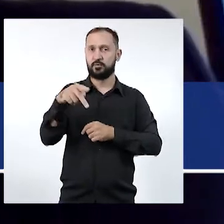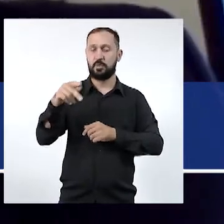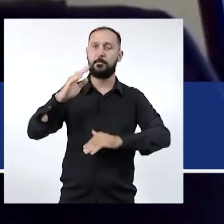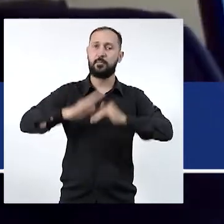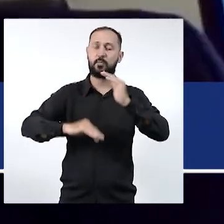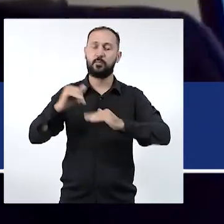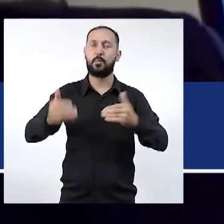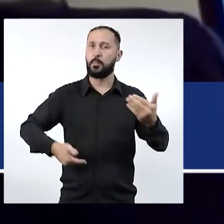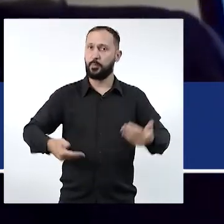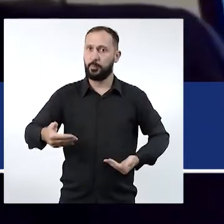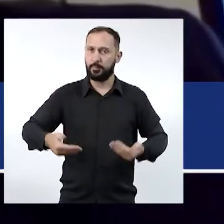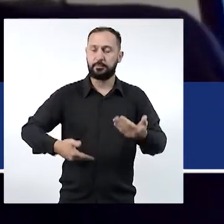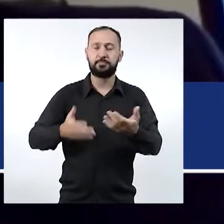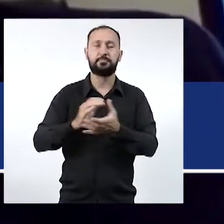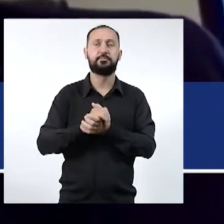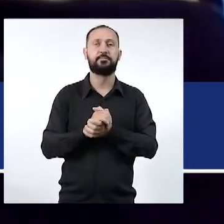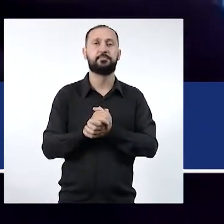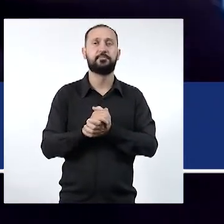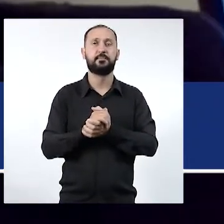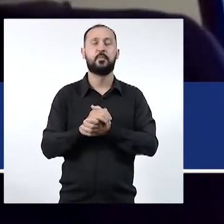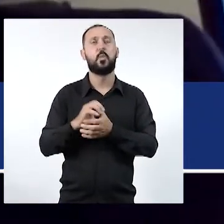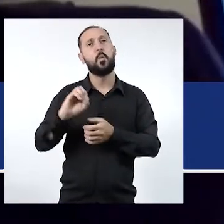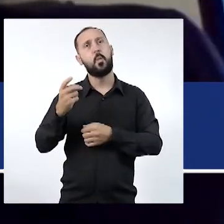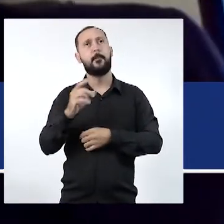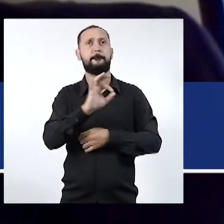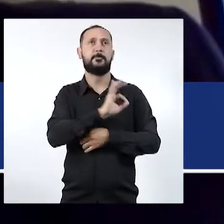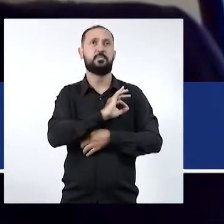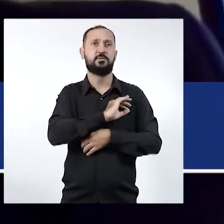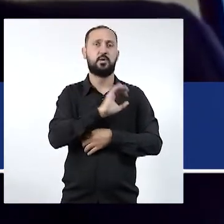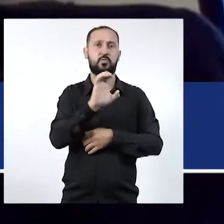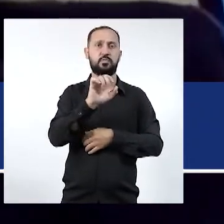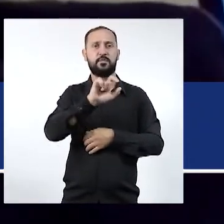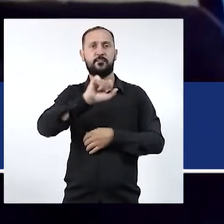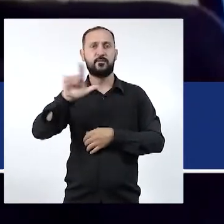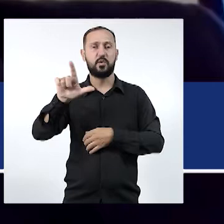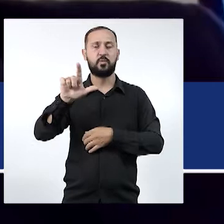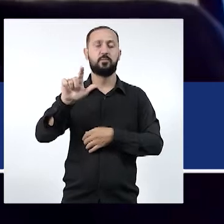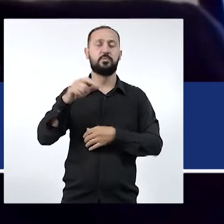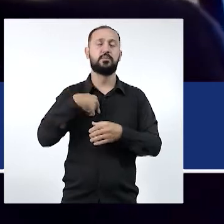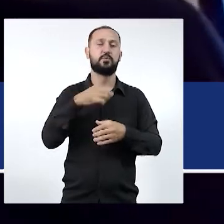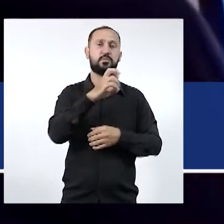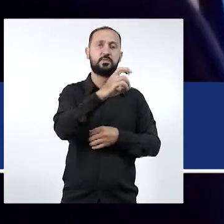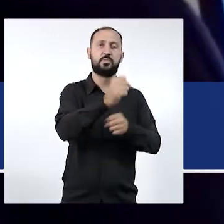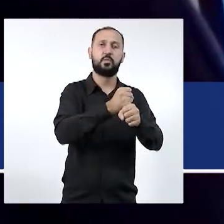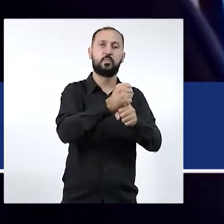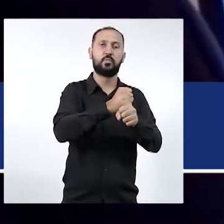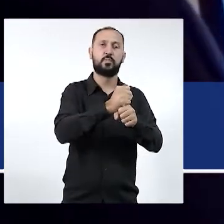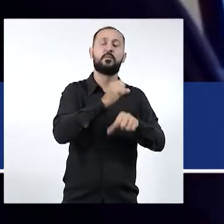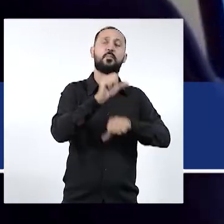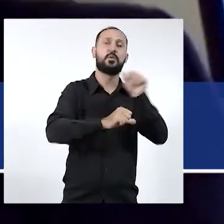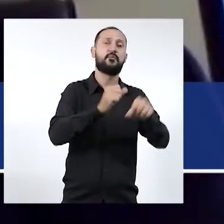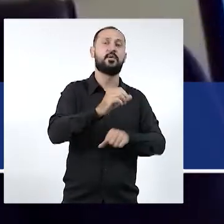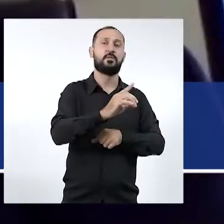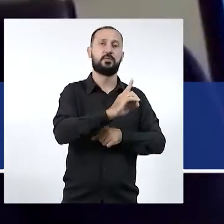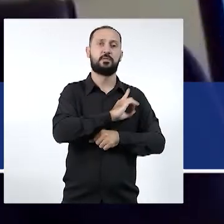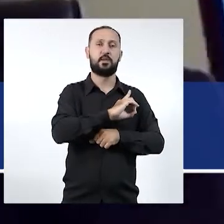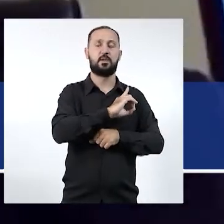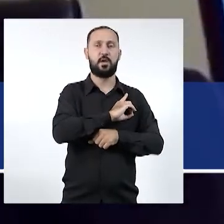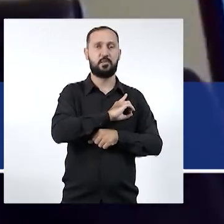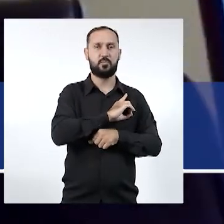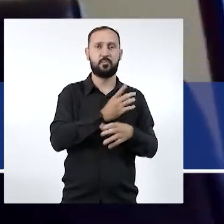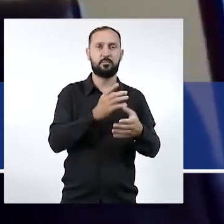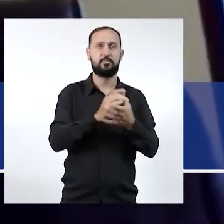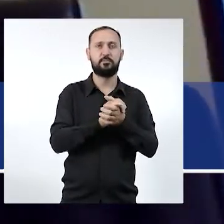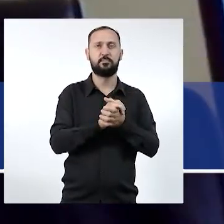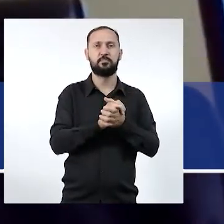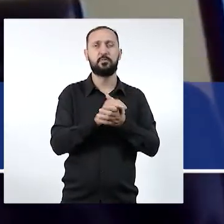de professor, funcionário público ou de policial civil, e aí os últimos 5 anos ele virava